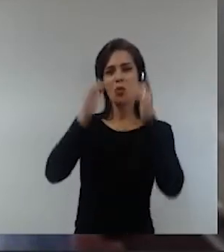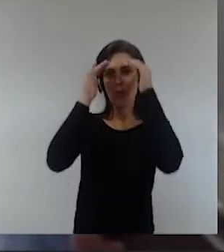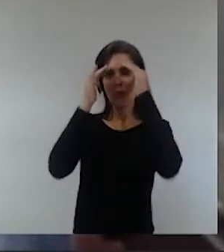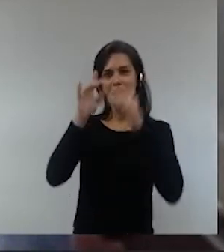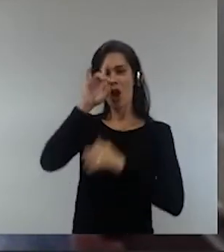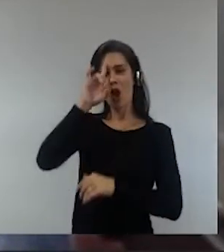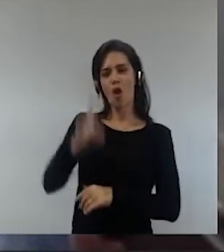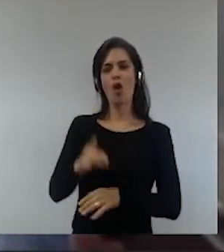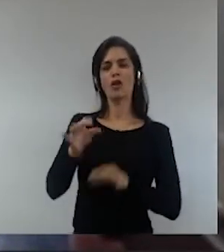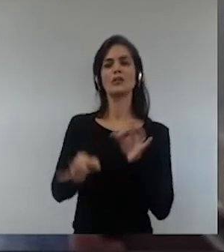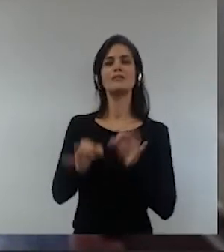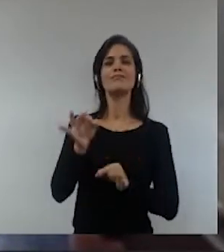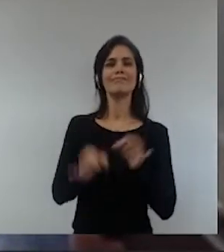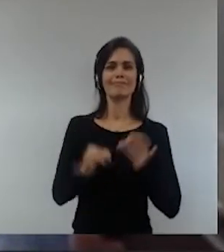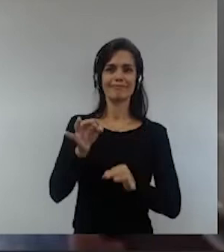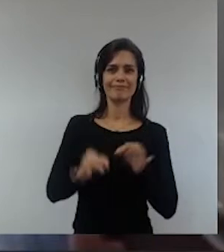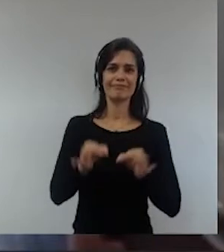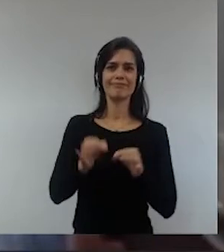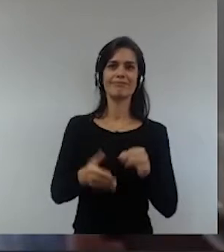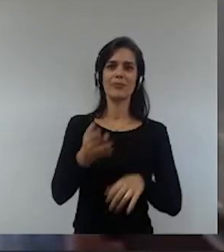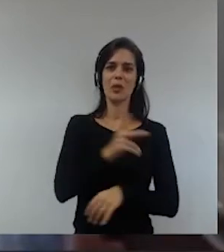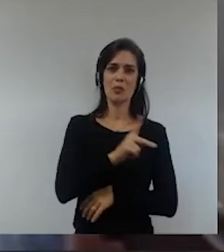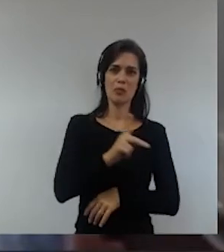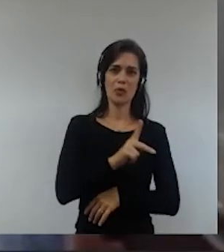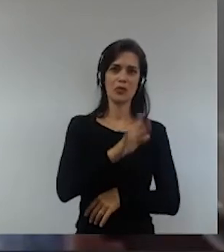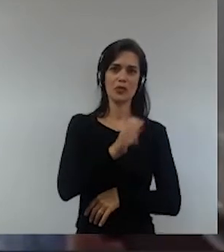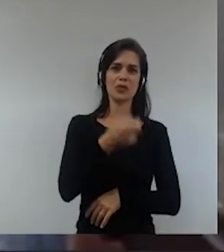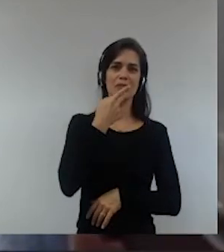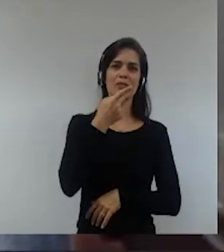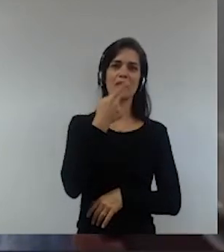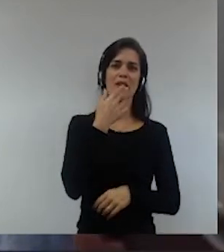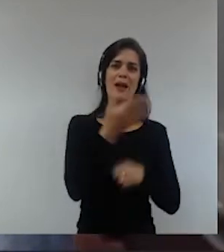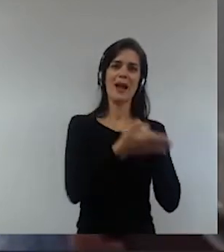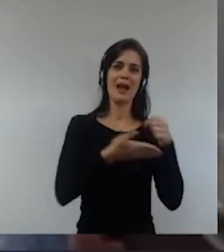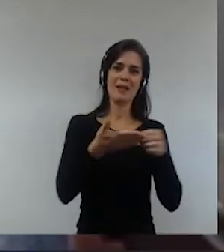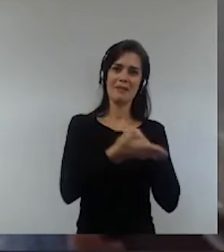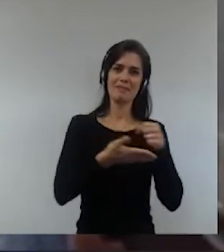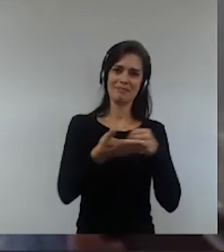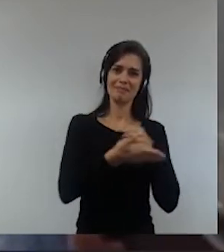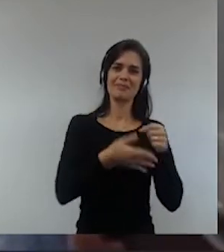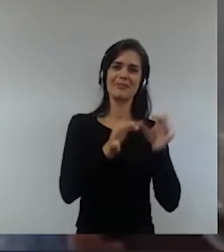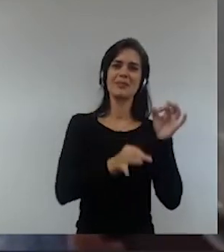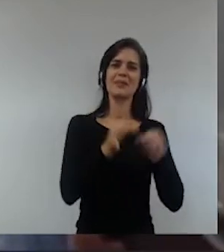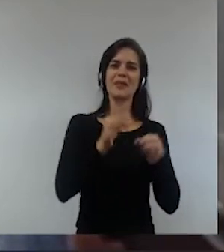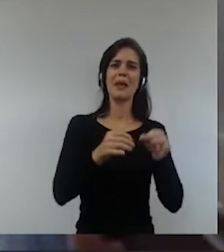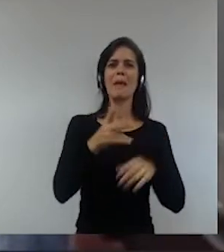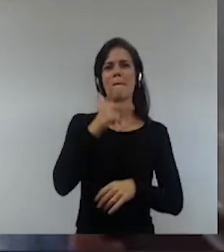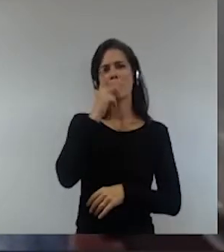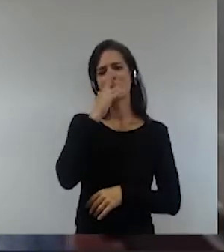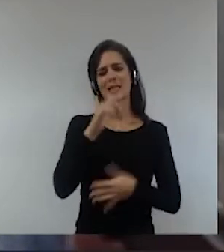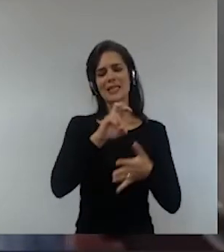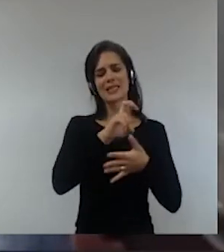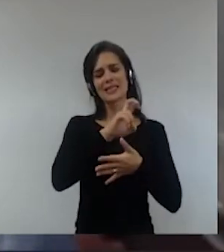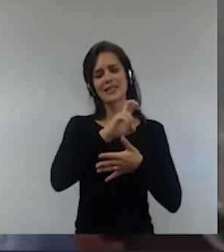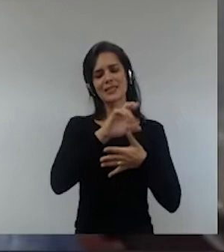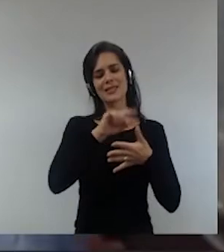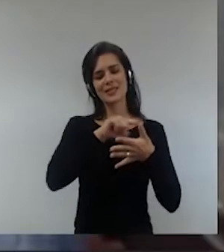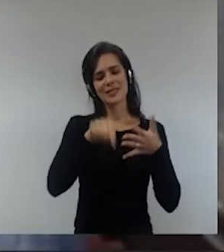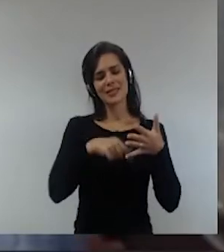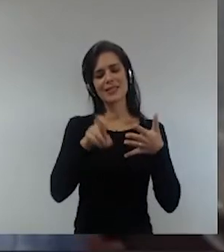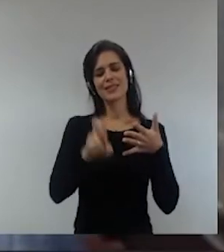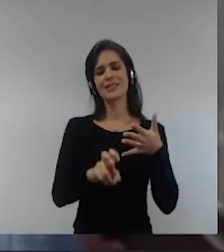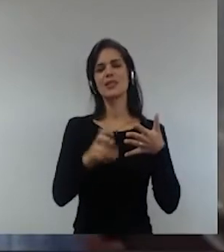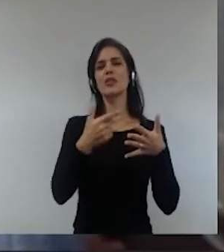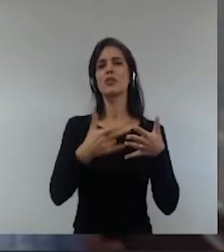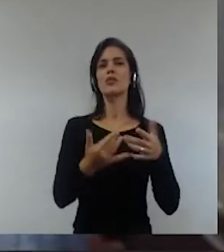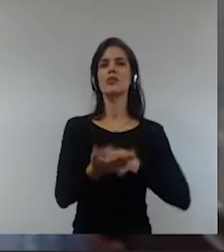o professor Misael foi muito feliz ao citar os princípios do processo civil, nós temos 5 princípios que me parecem que podem nos auxiliar a interpretar